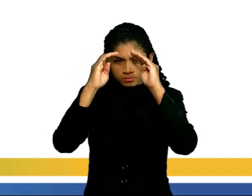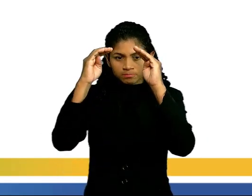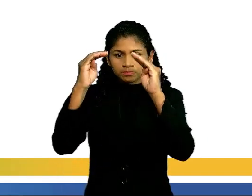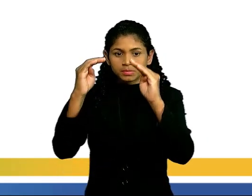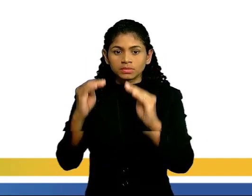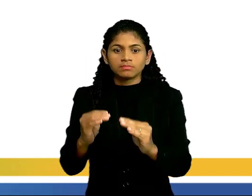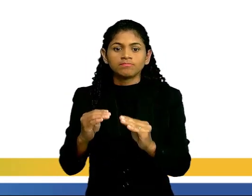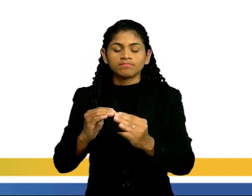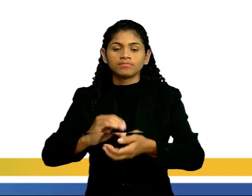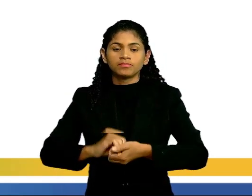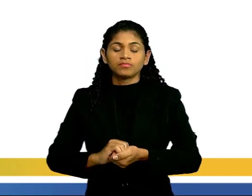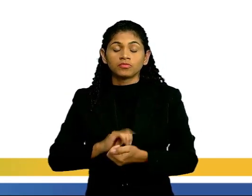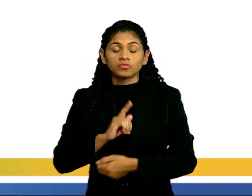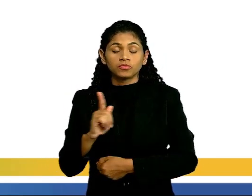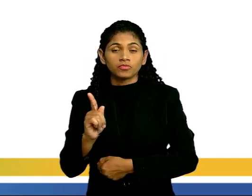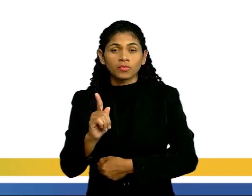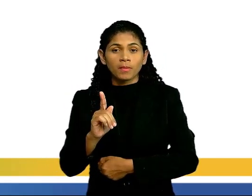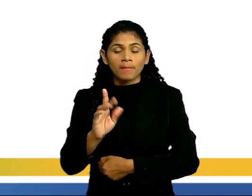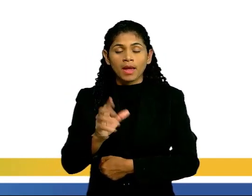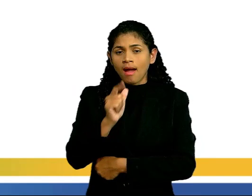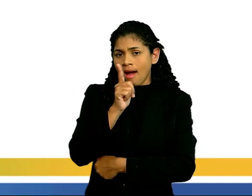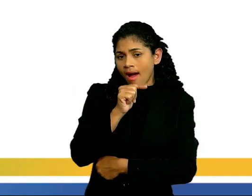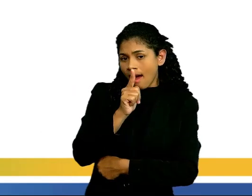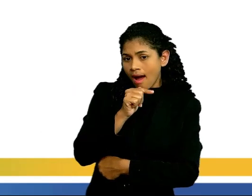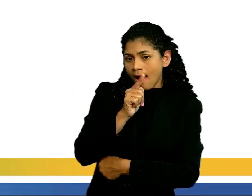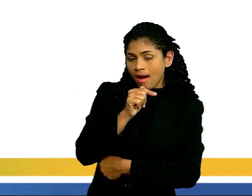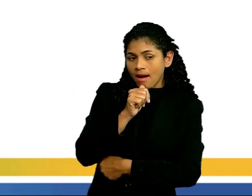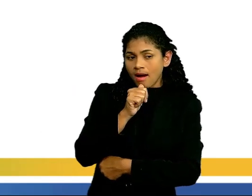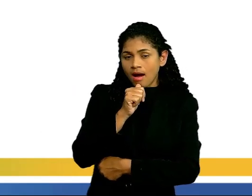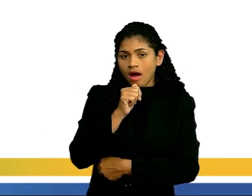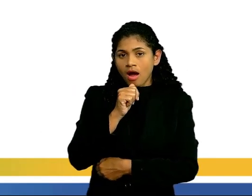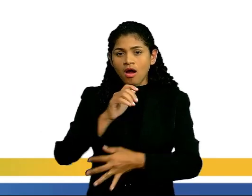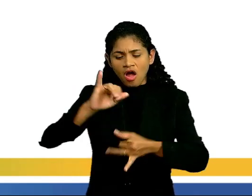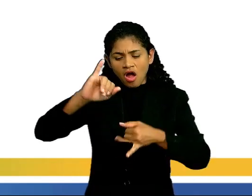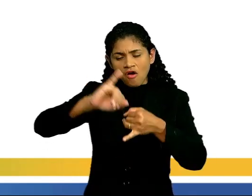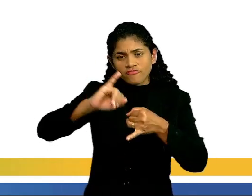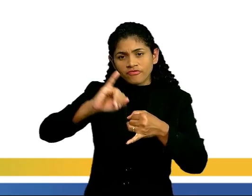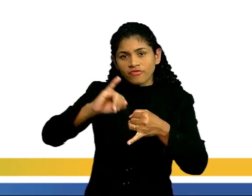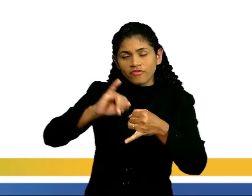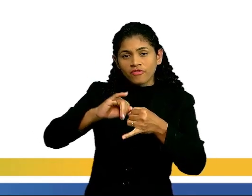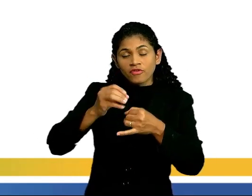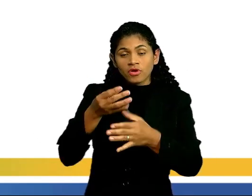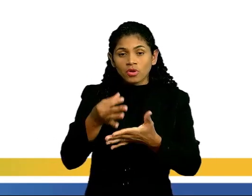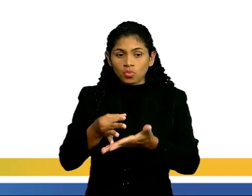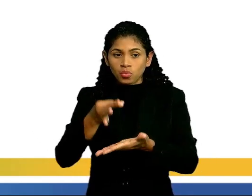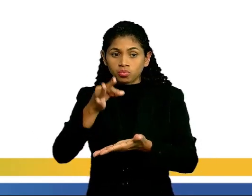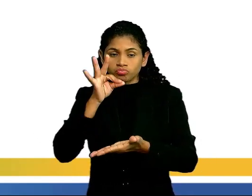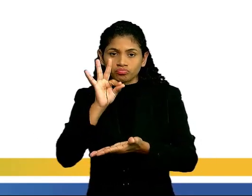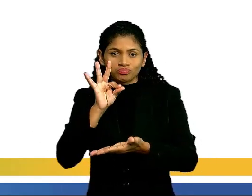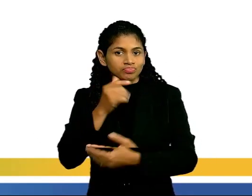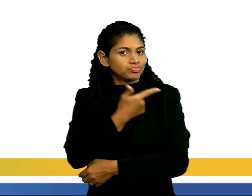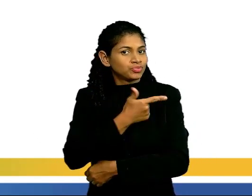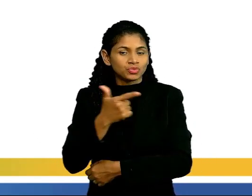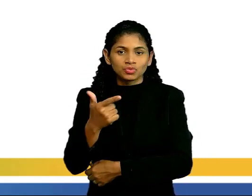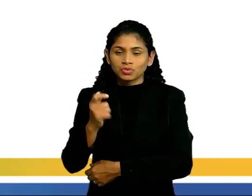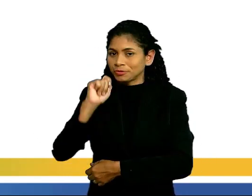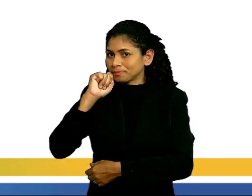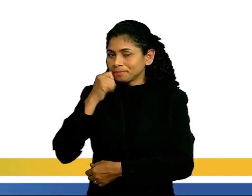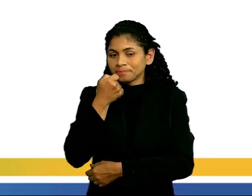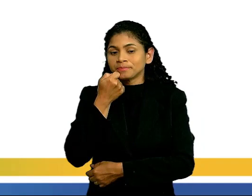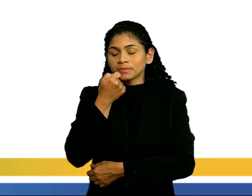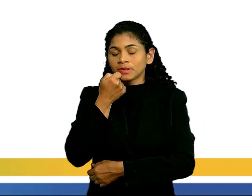água. Fiz o café. Avisei as crianças que não tinha pão, que tomassem café simples